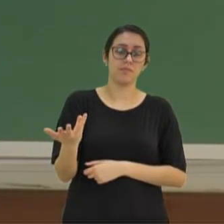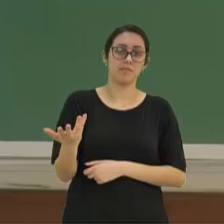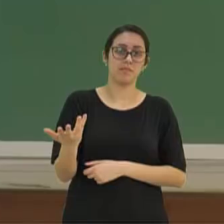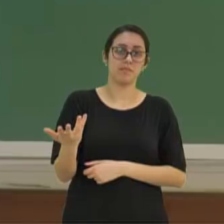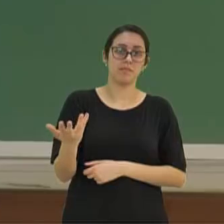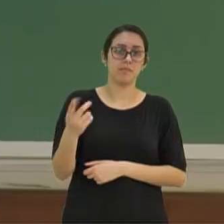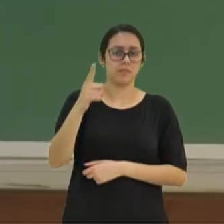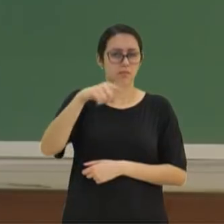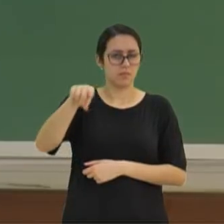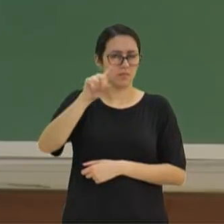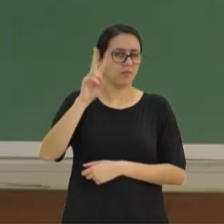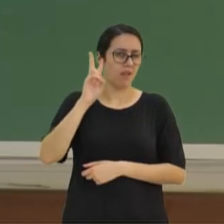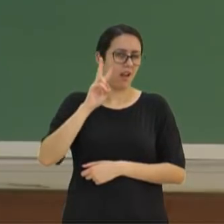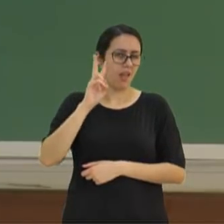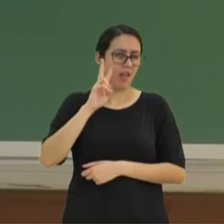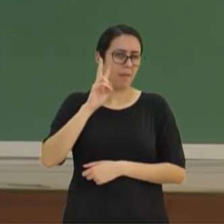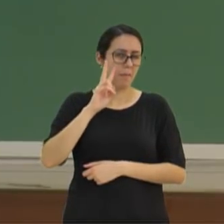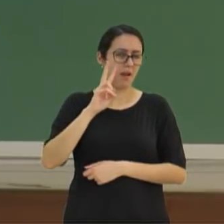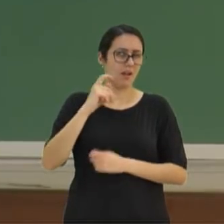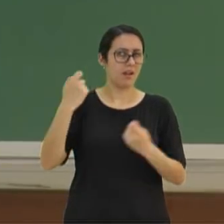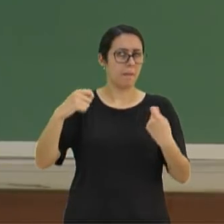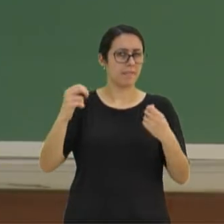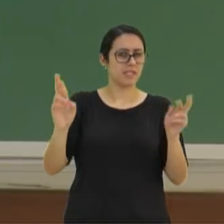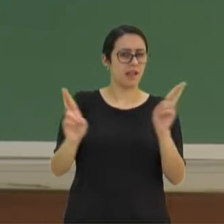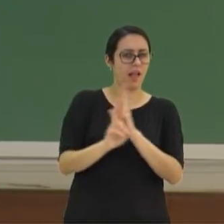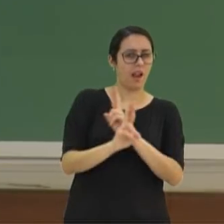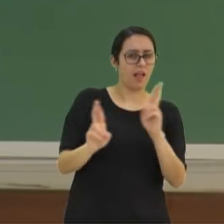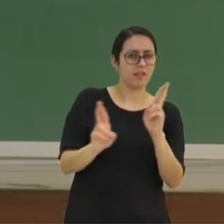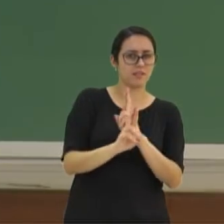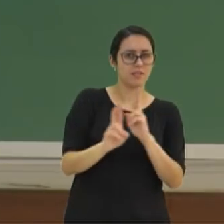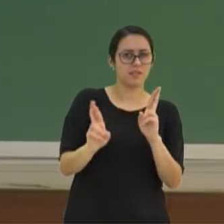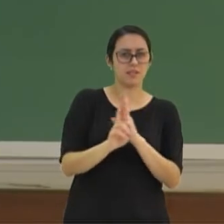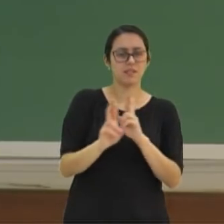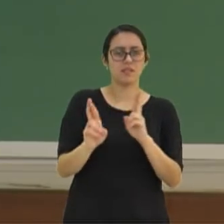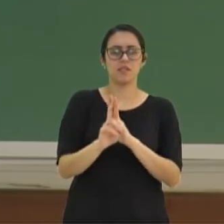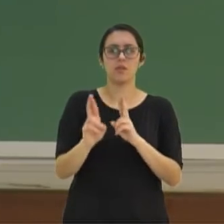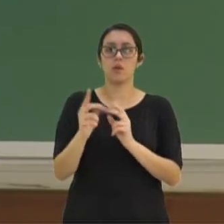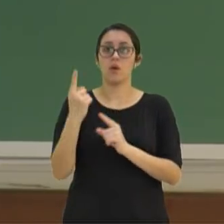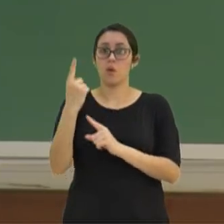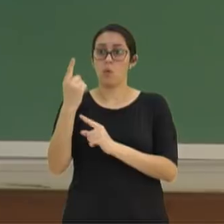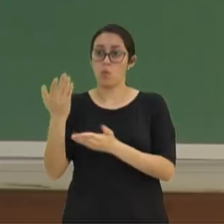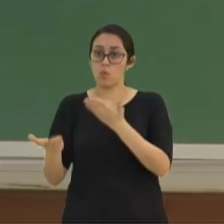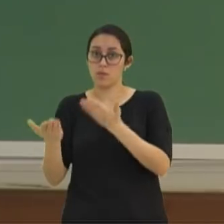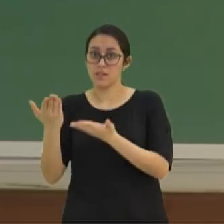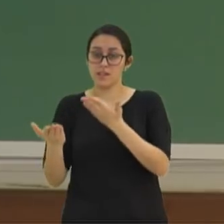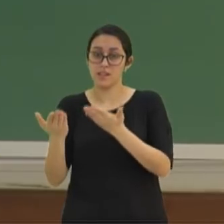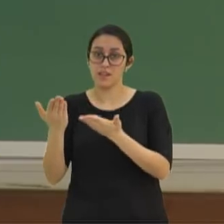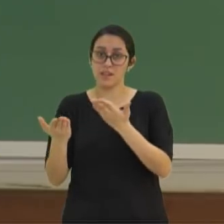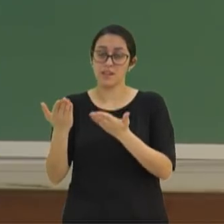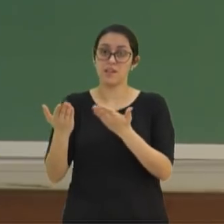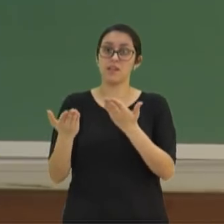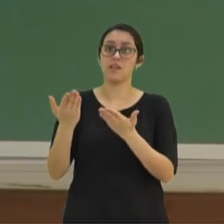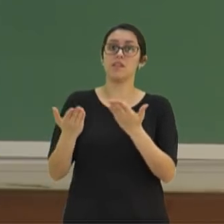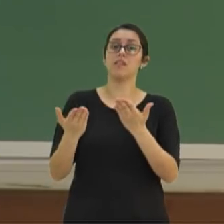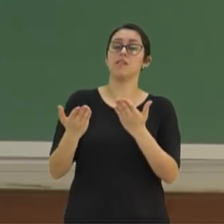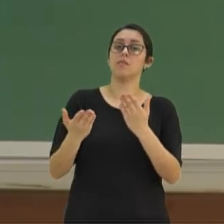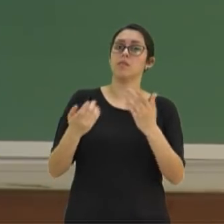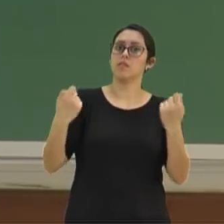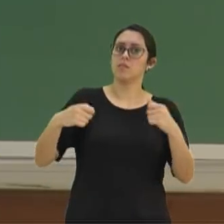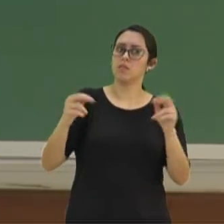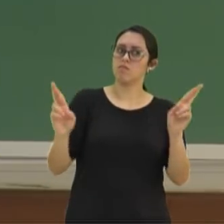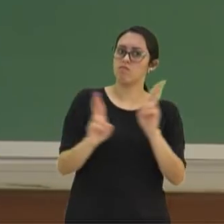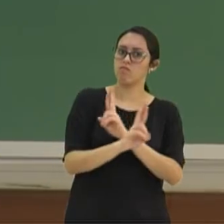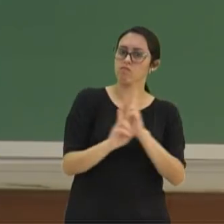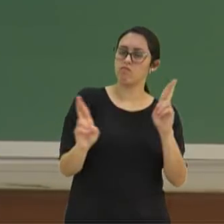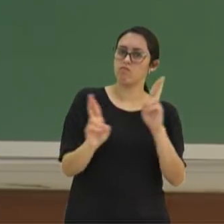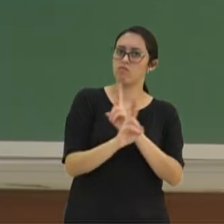Tá bom? Lembra da relação? 1 quilograma, 1.000 gramas. Meio quilograma, 500 quilogramas.